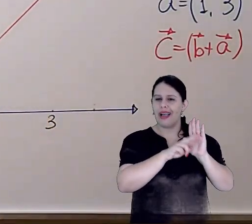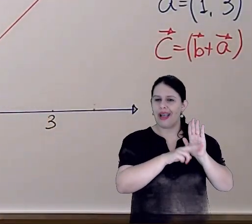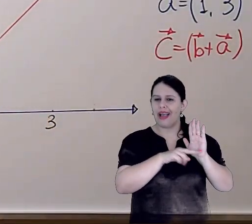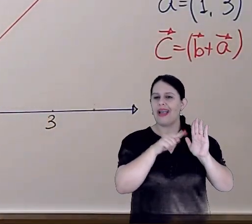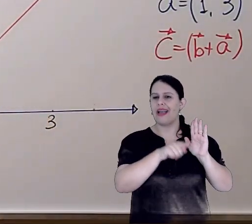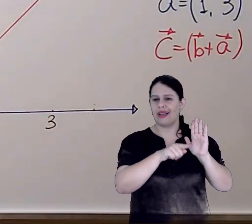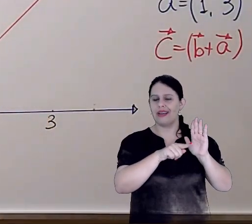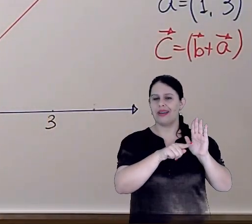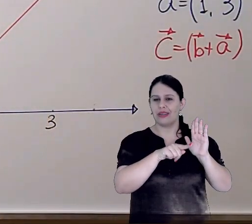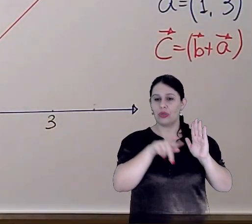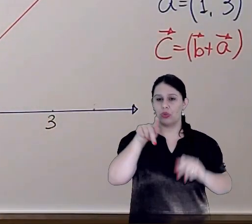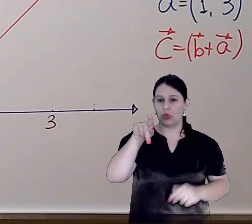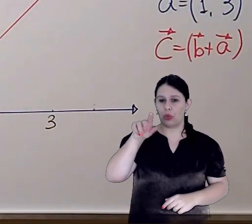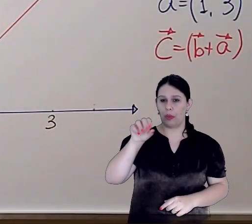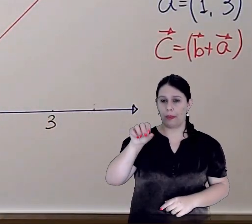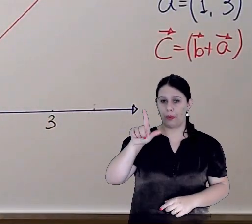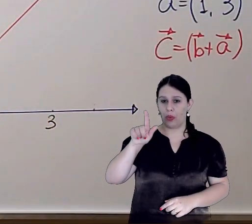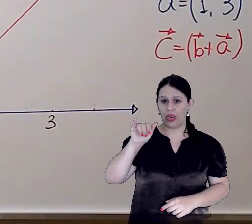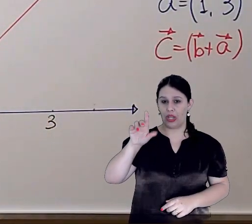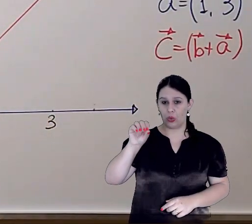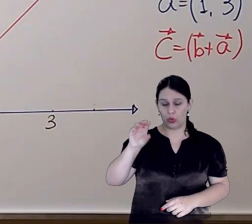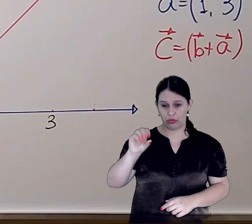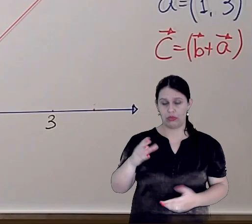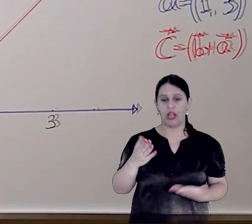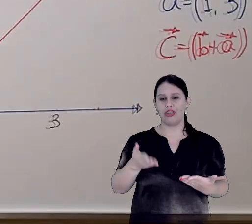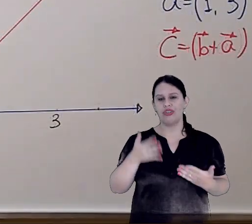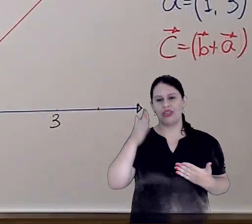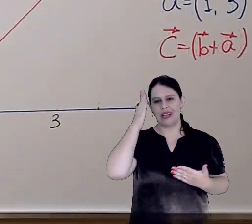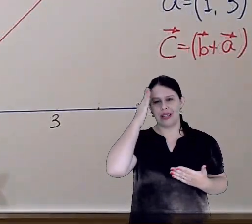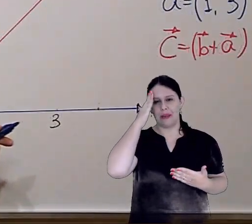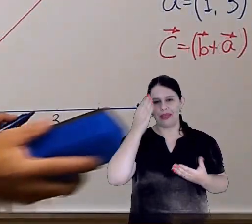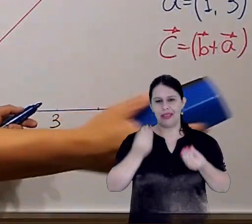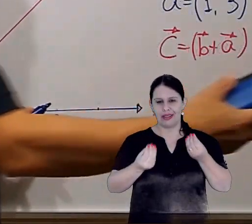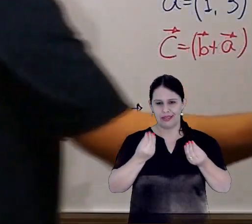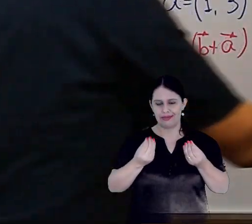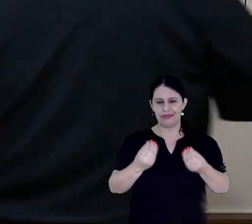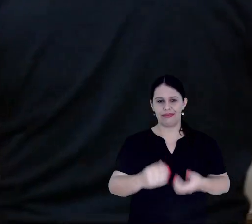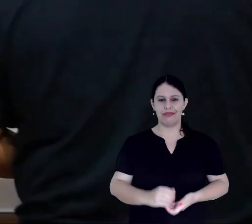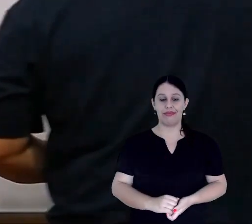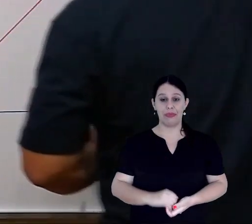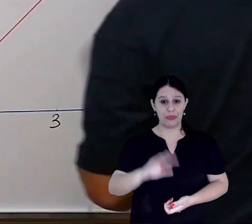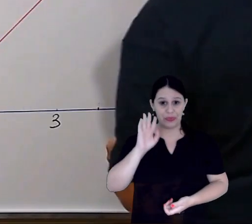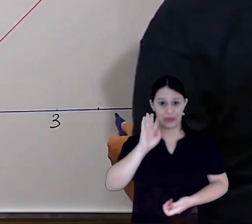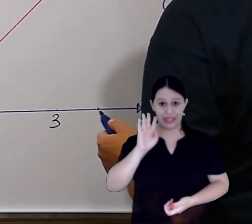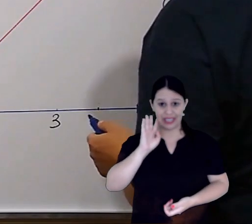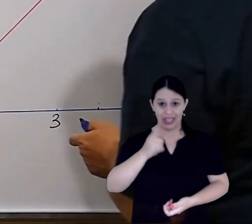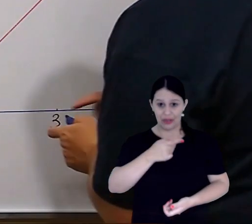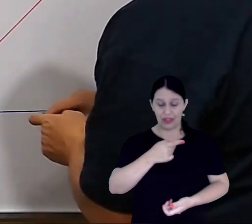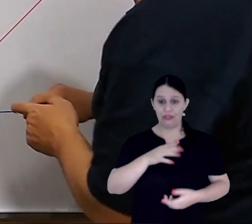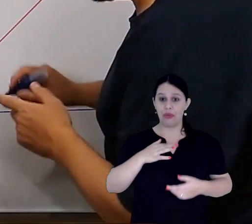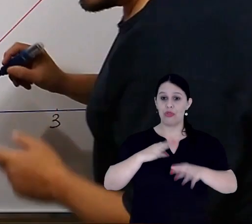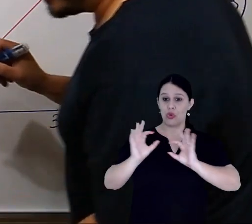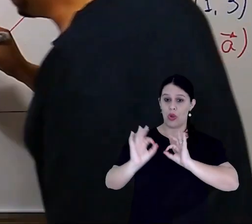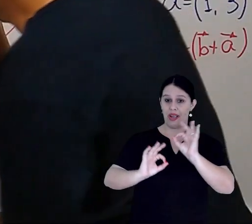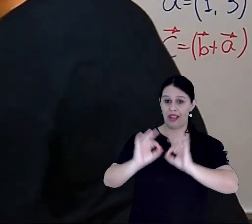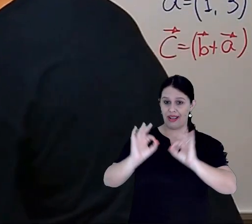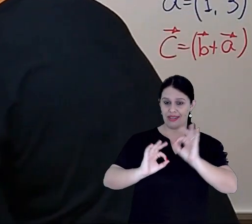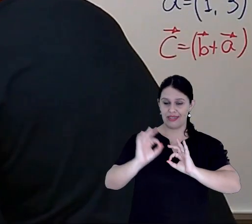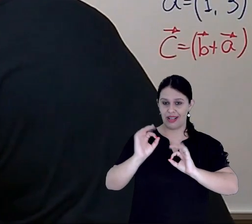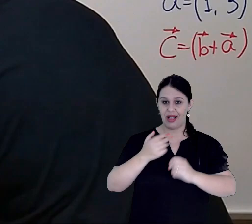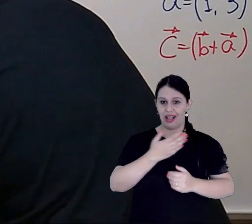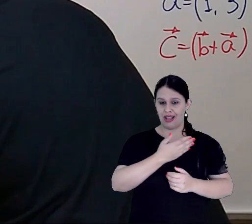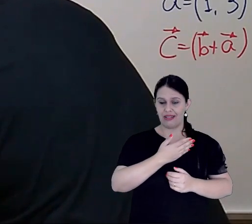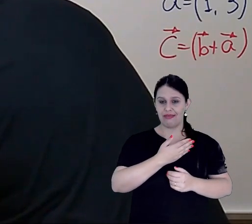gente já sabia disso Legal, pessoal? Vamos então Só organizar Esse desenho aqui Para ficar